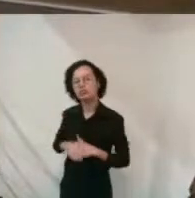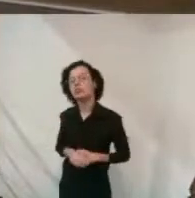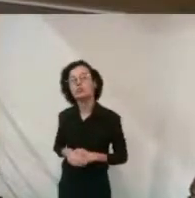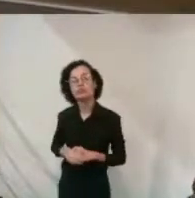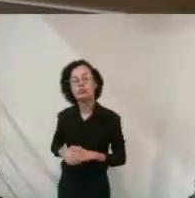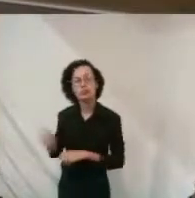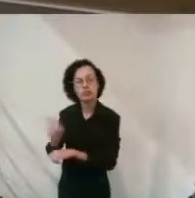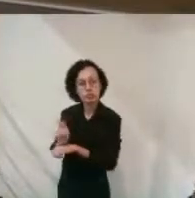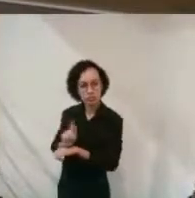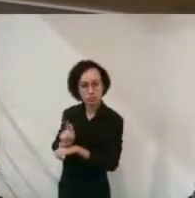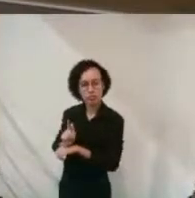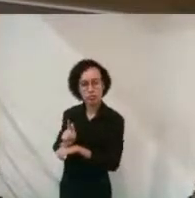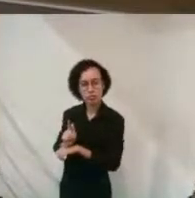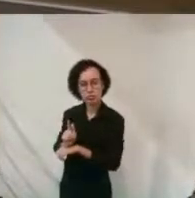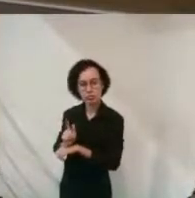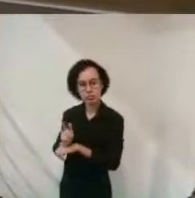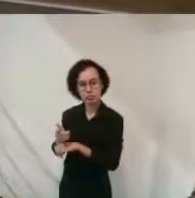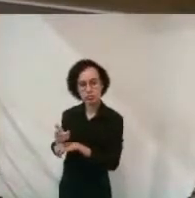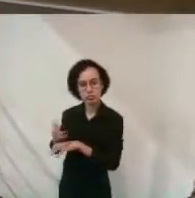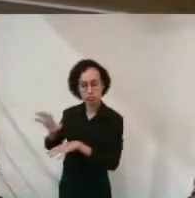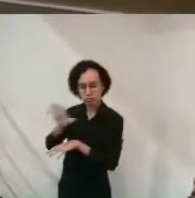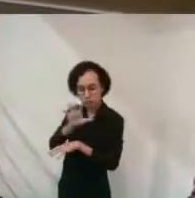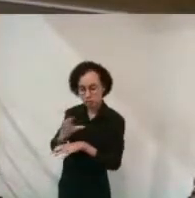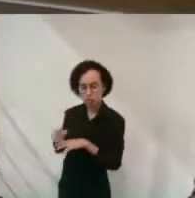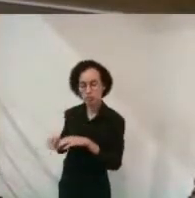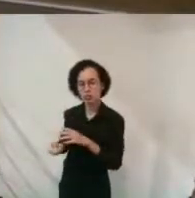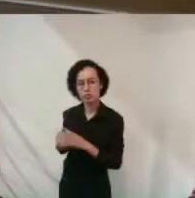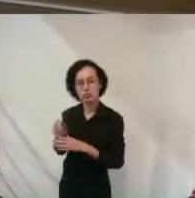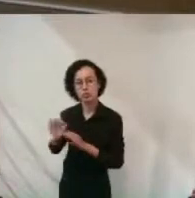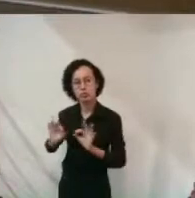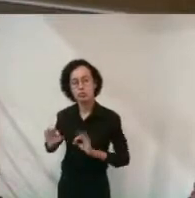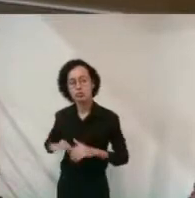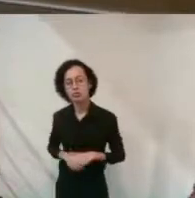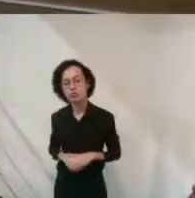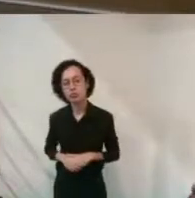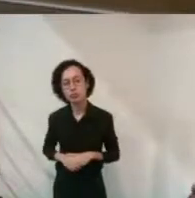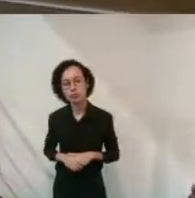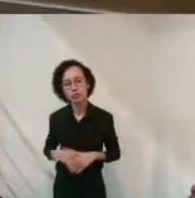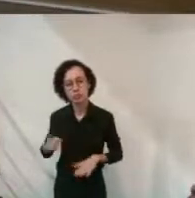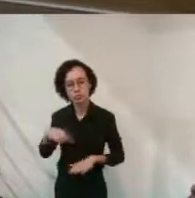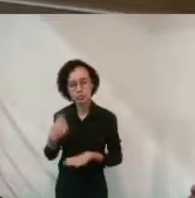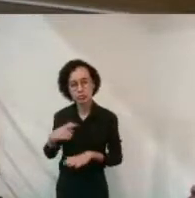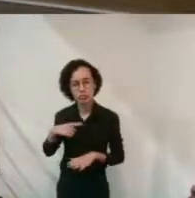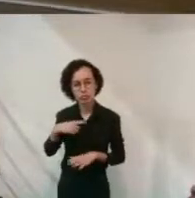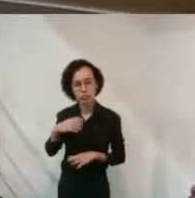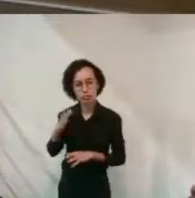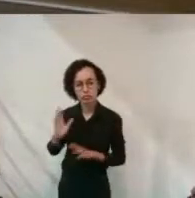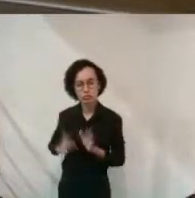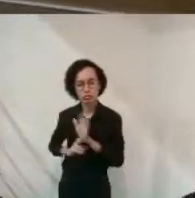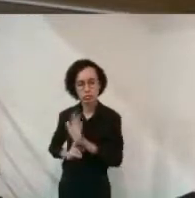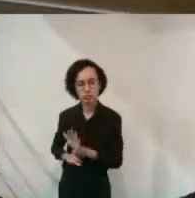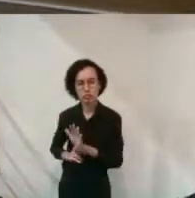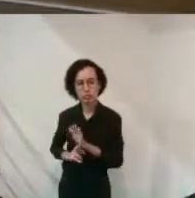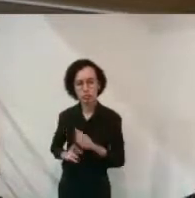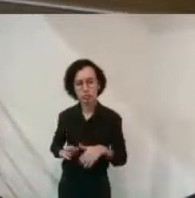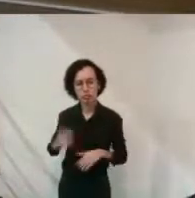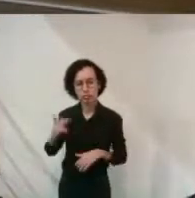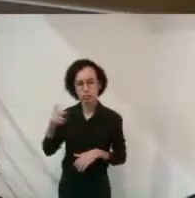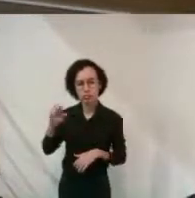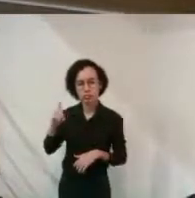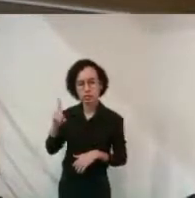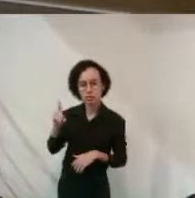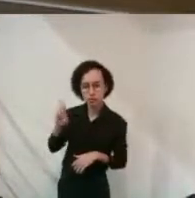de gestão e arranjos territoriais para a formação do consórcio. Nós estamos aqui com o representante, o senhor Pedro